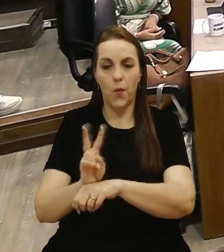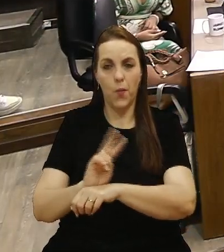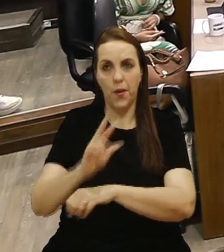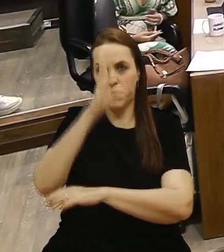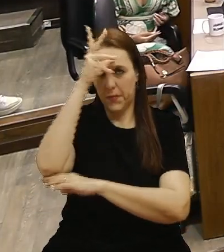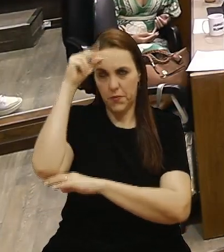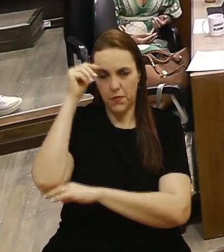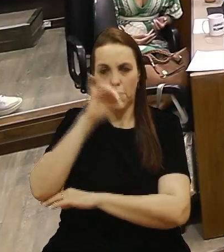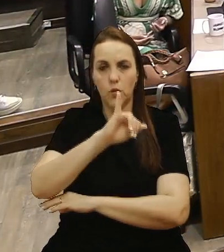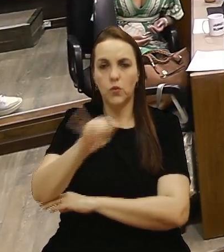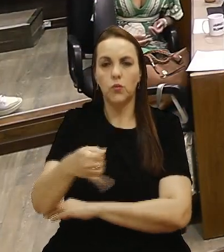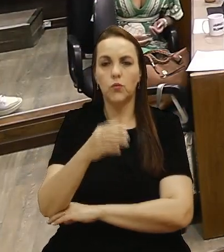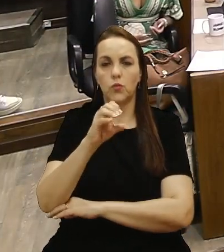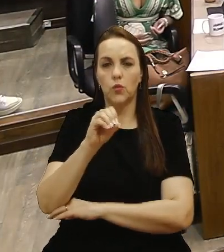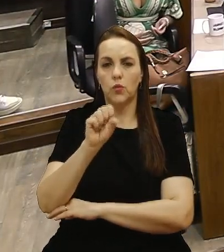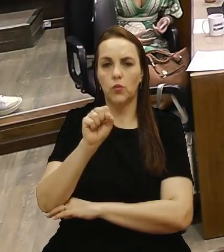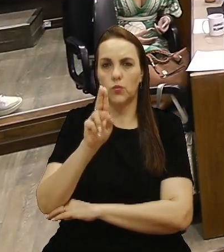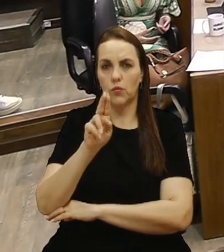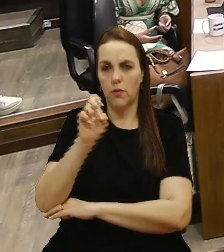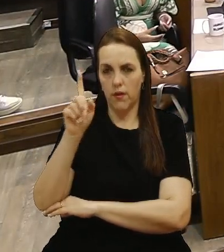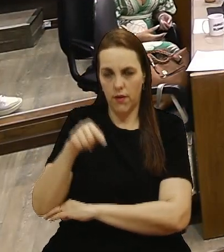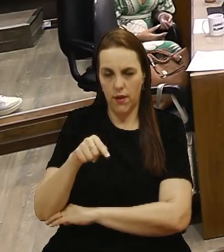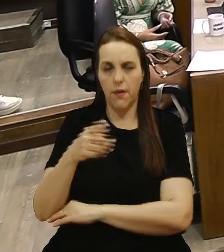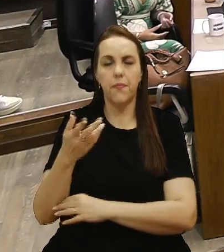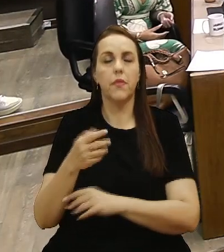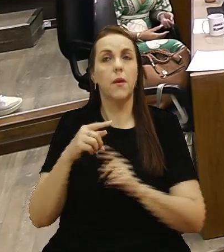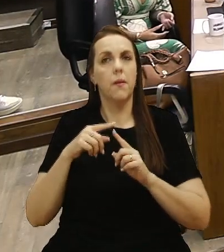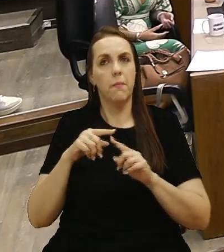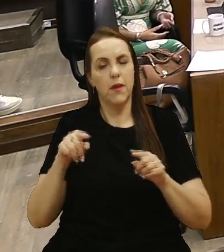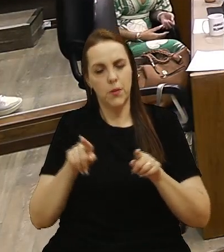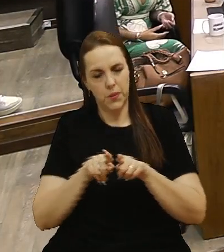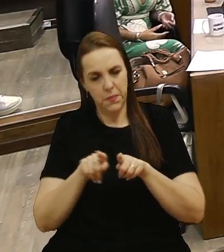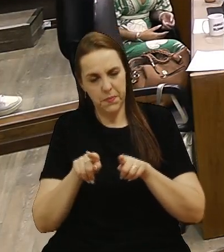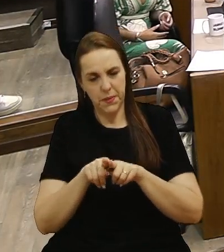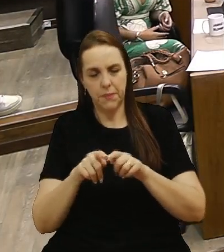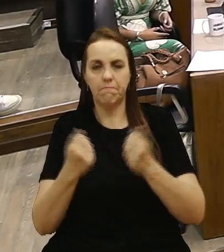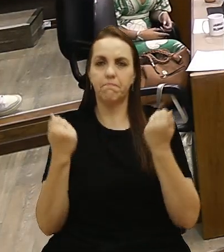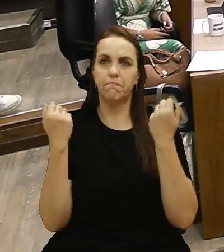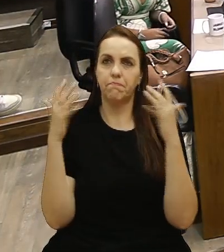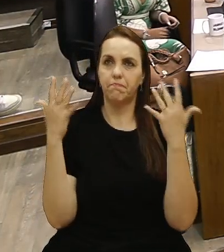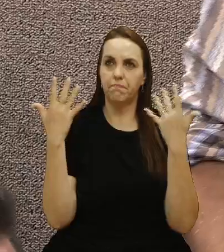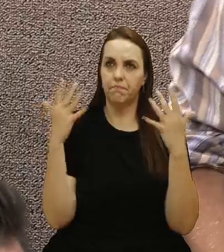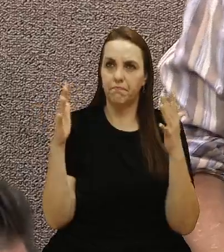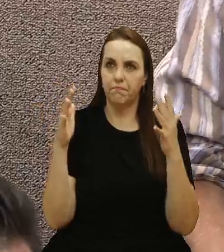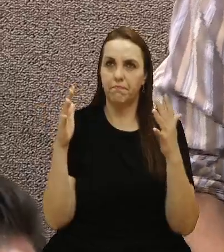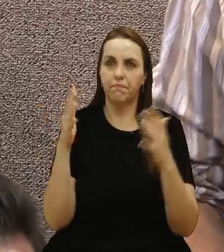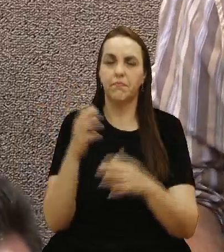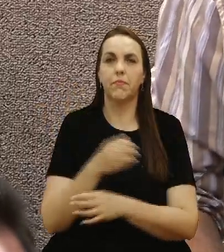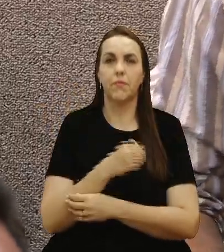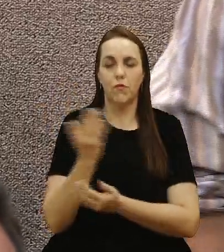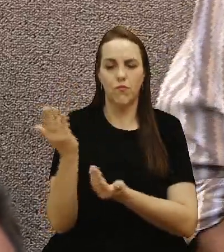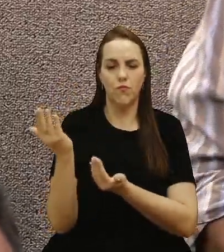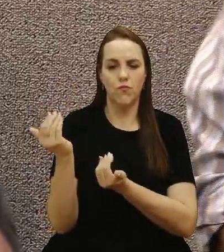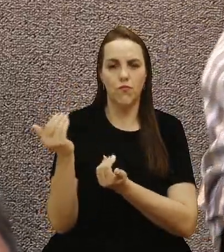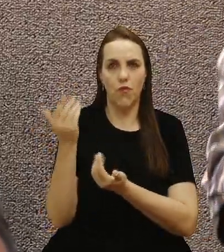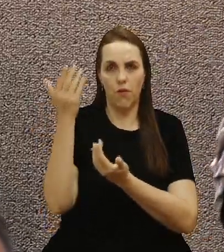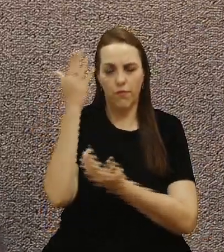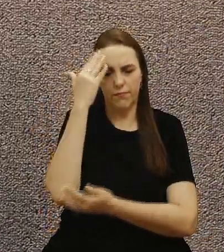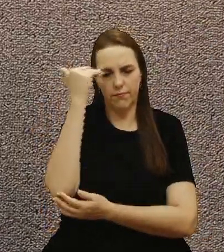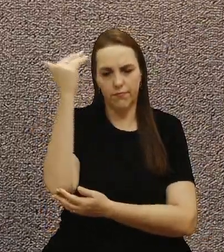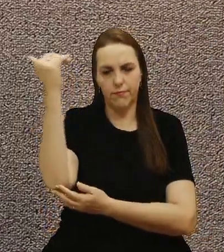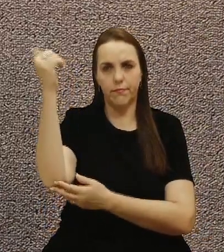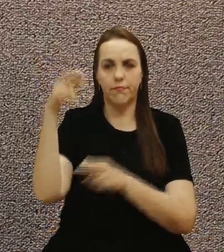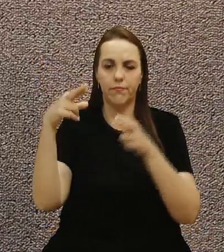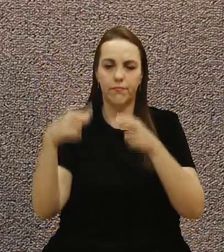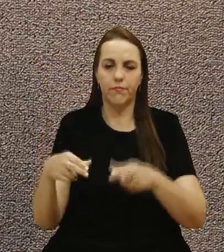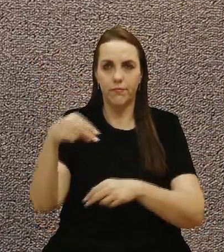enfim. Mas eu faço um voto de congratulações. Hoje eu parabenizo esse guri talento da Zona Norte, o Isaac Pereira